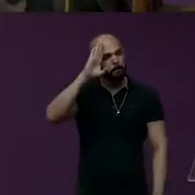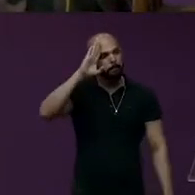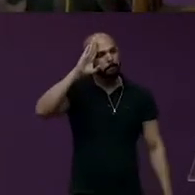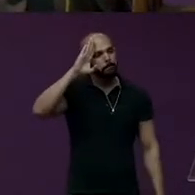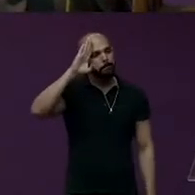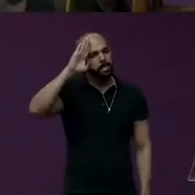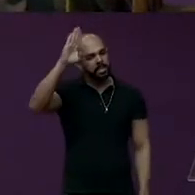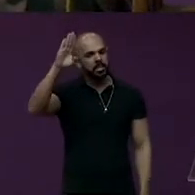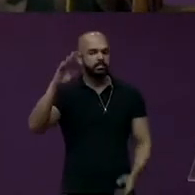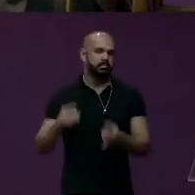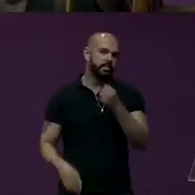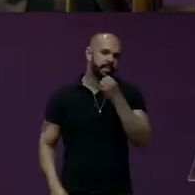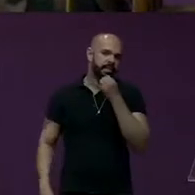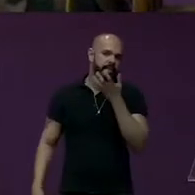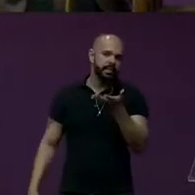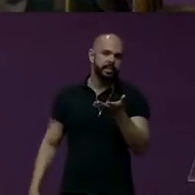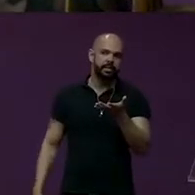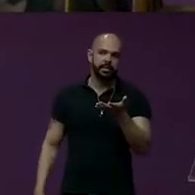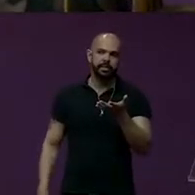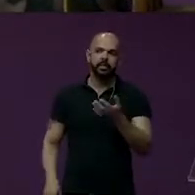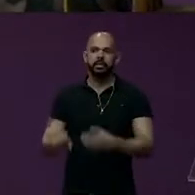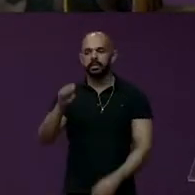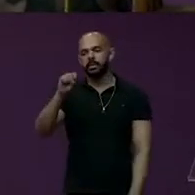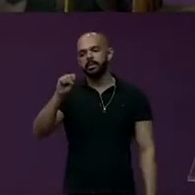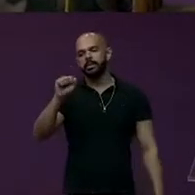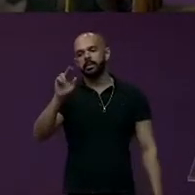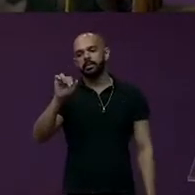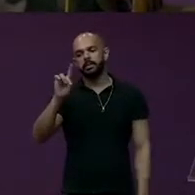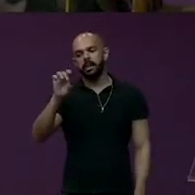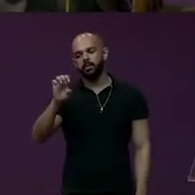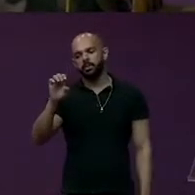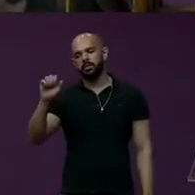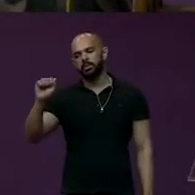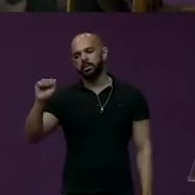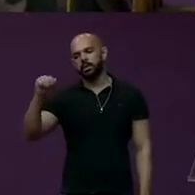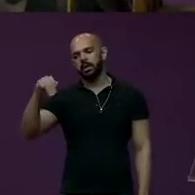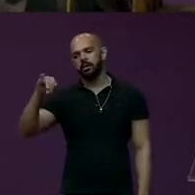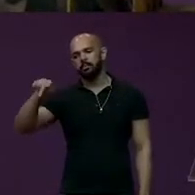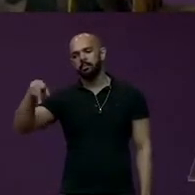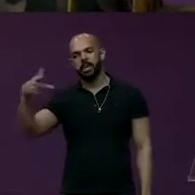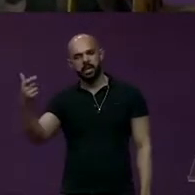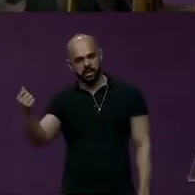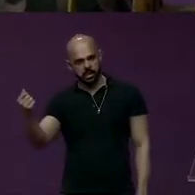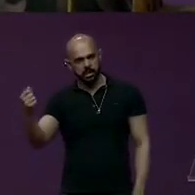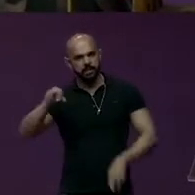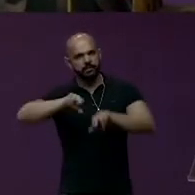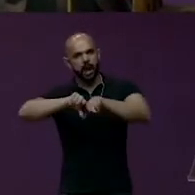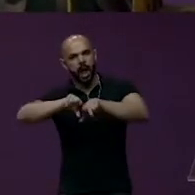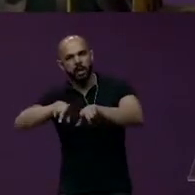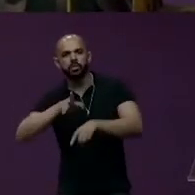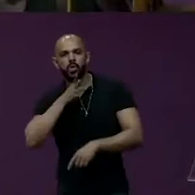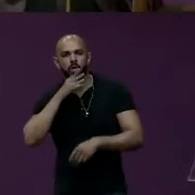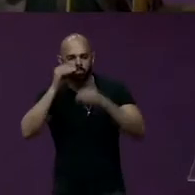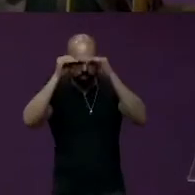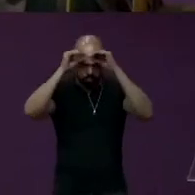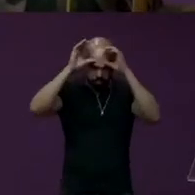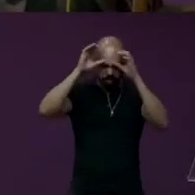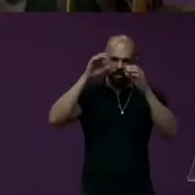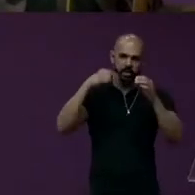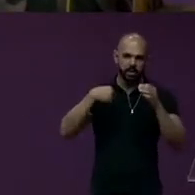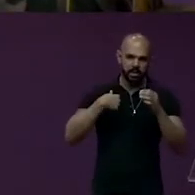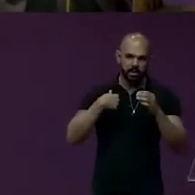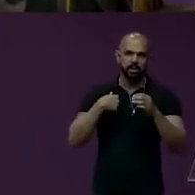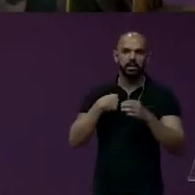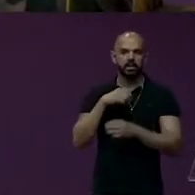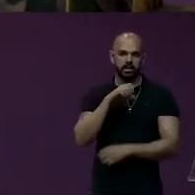fundamental, por exemplo, o Saúde Amanhã, né, que reúne vários conhecimentos, eu mesmo vou, né,